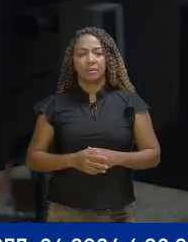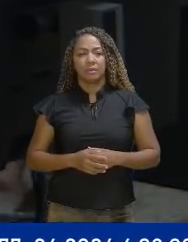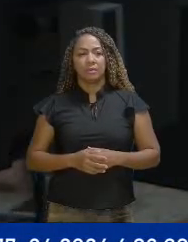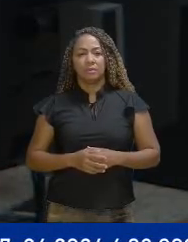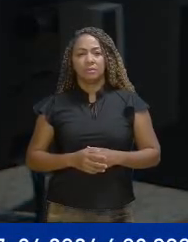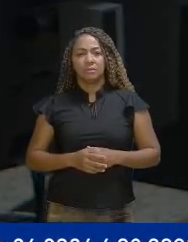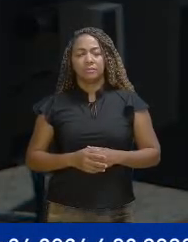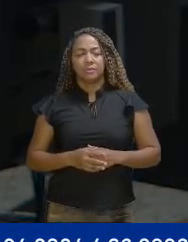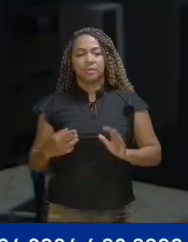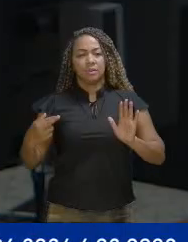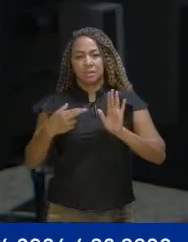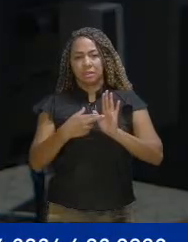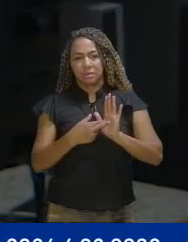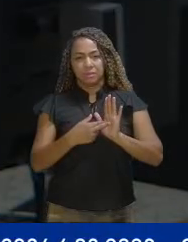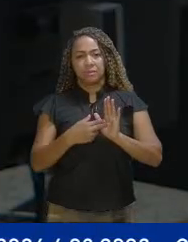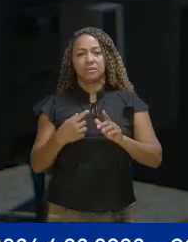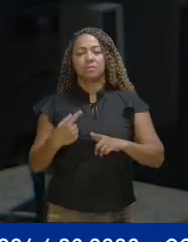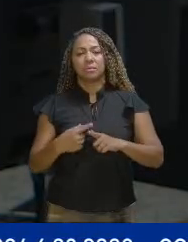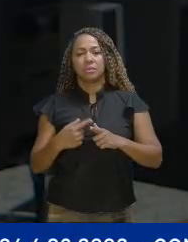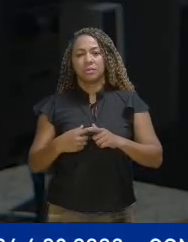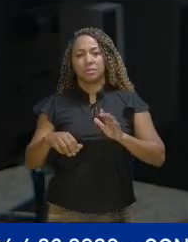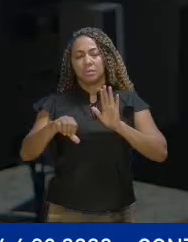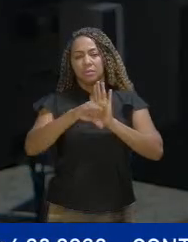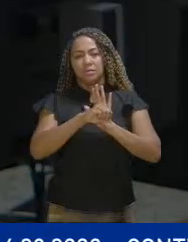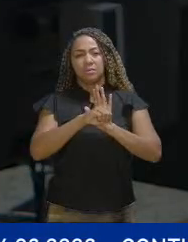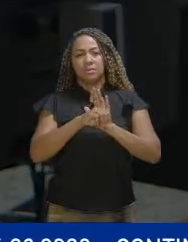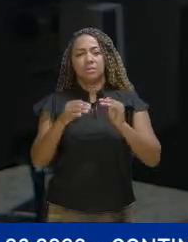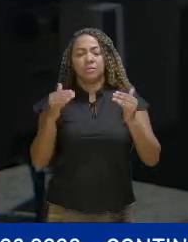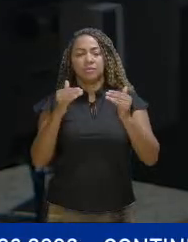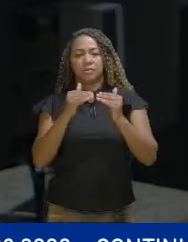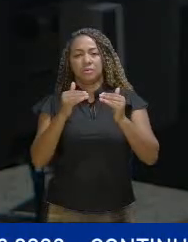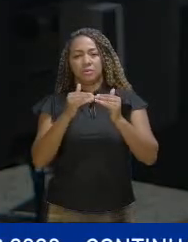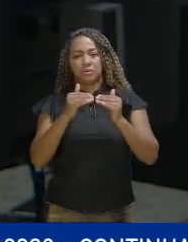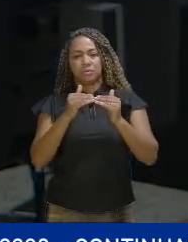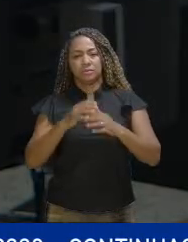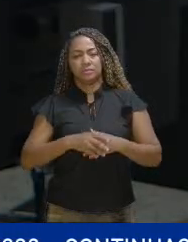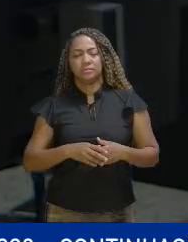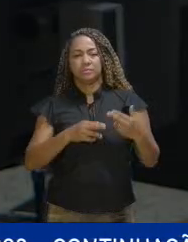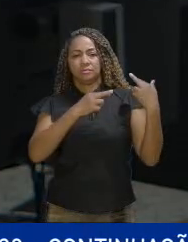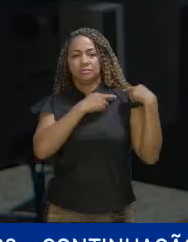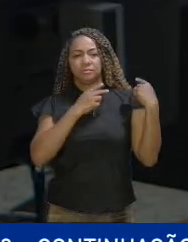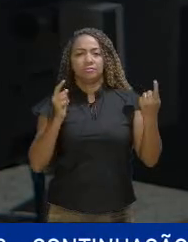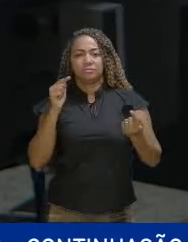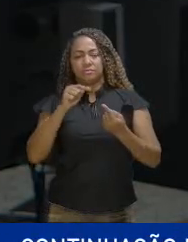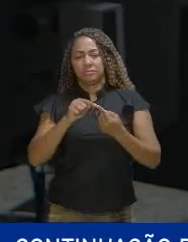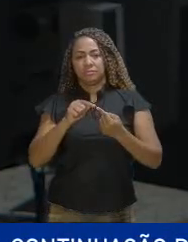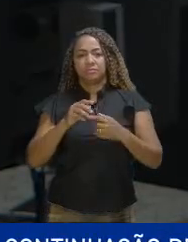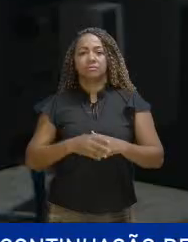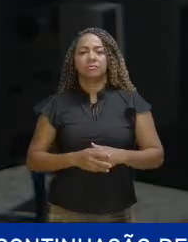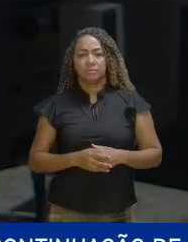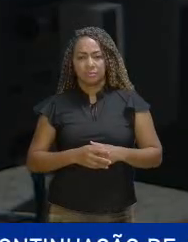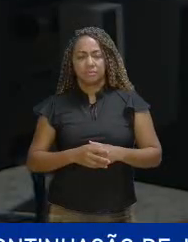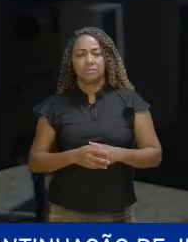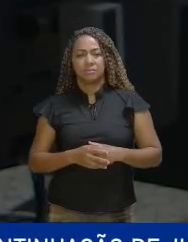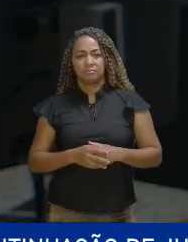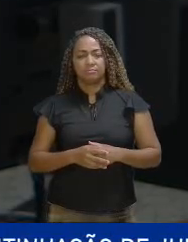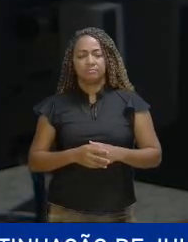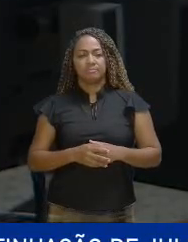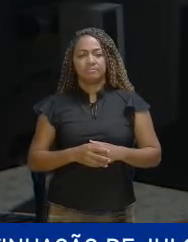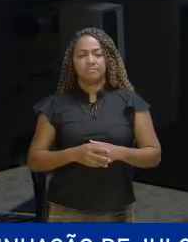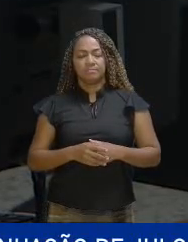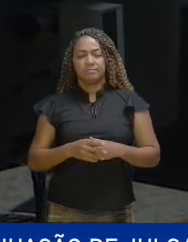do relator, pois se trata de um crime previsto de responsabilidade objetiva, né? Nem basta o interesse